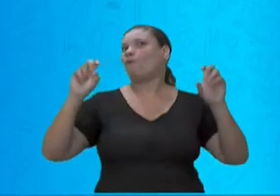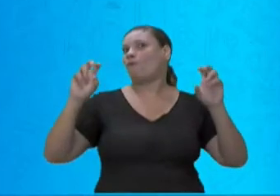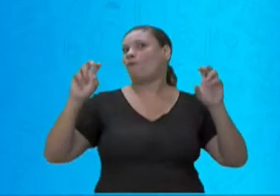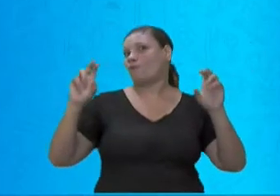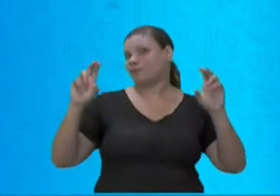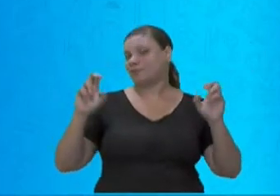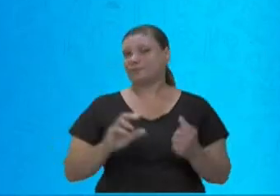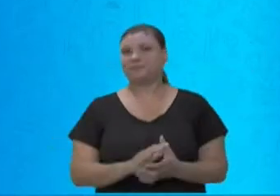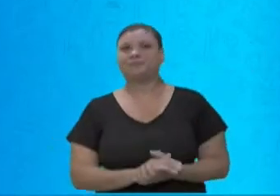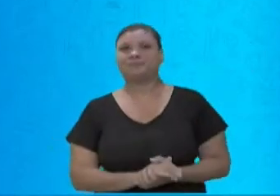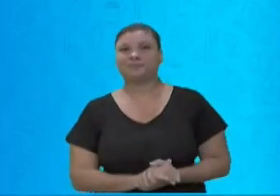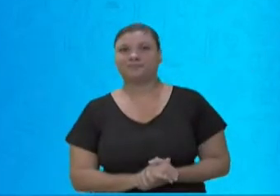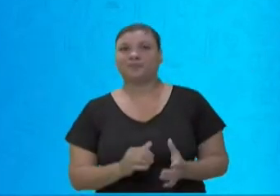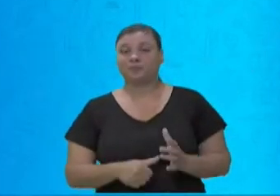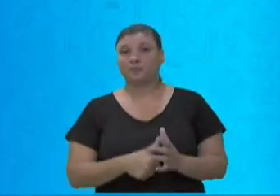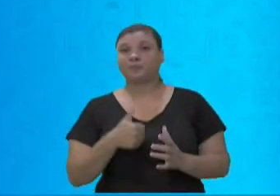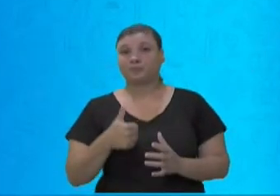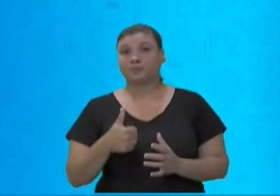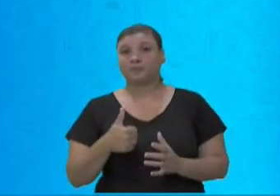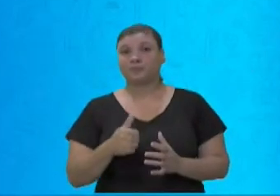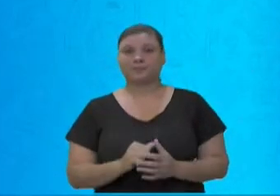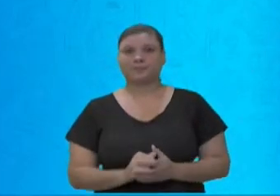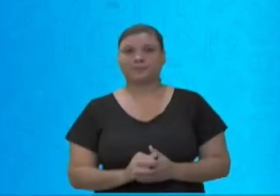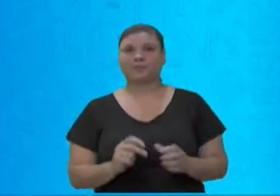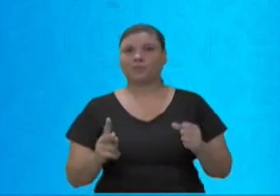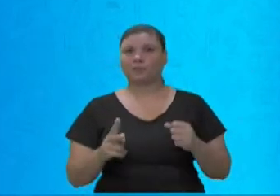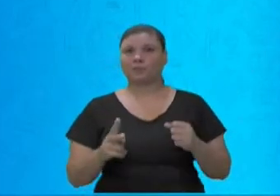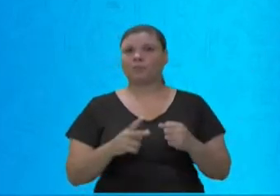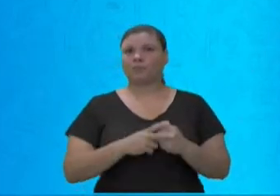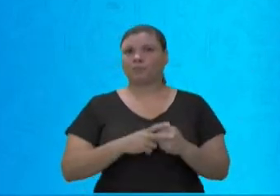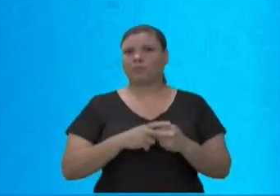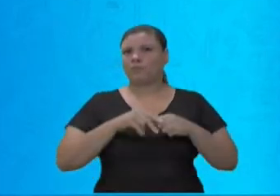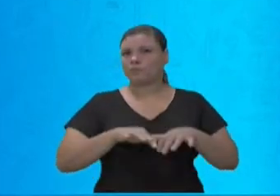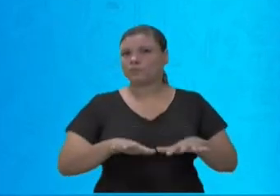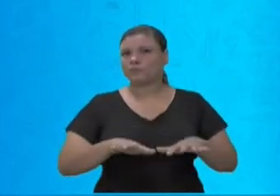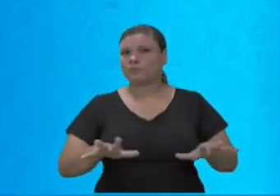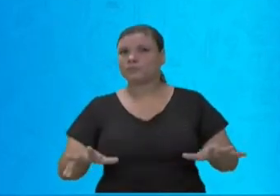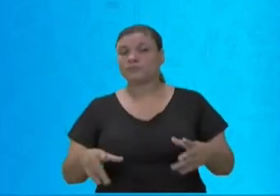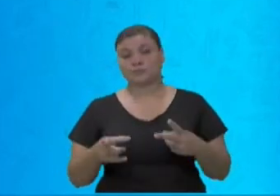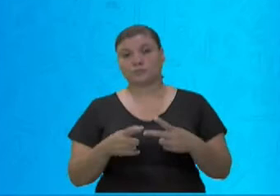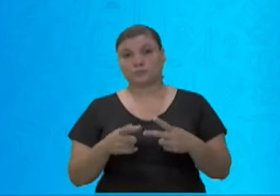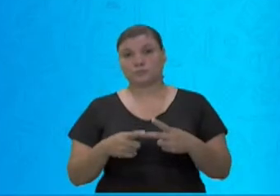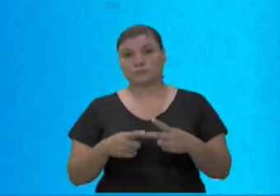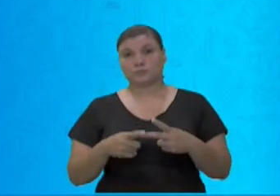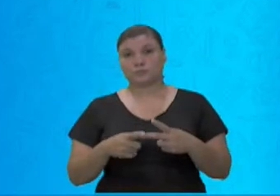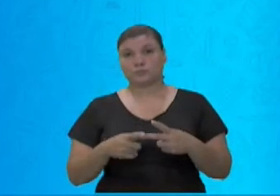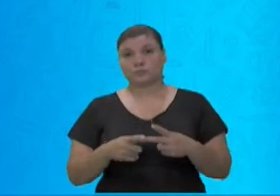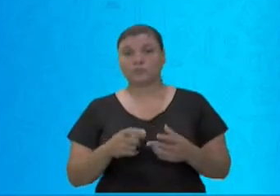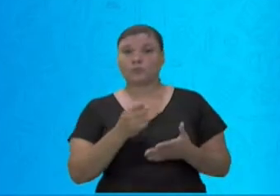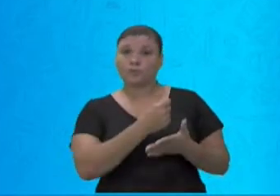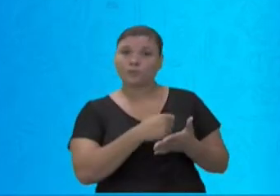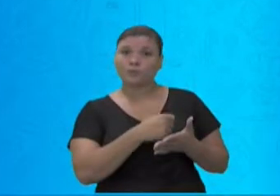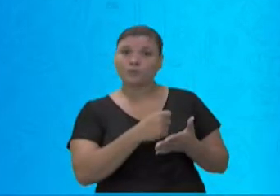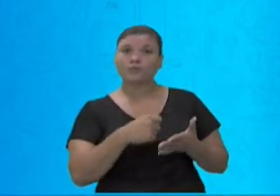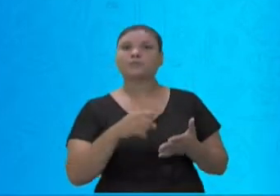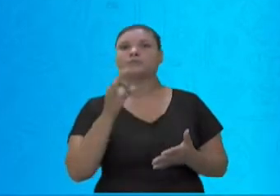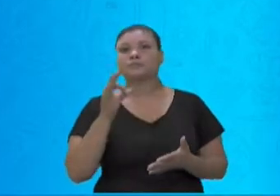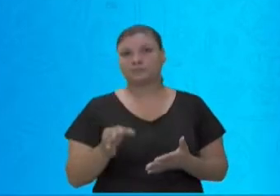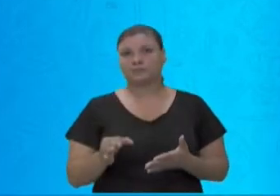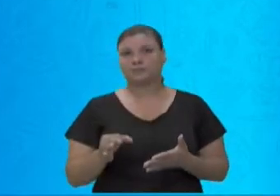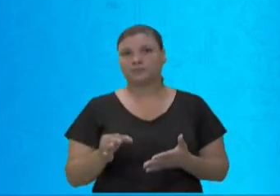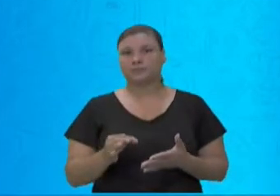então? Pronomes indefinidos e ortografia. Aqui nós vamos conhecer o uso